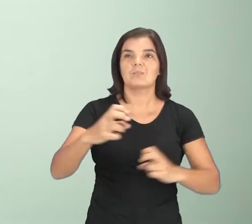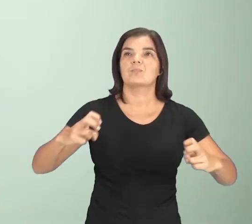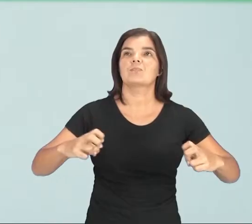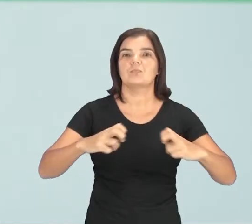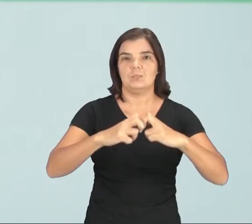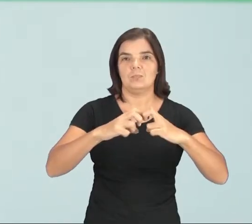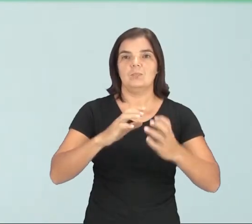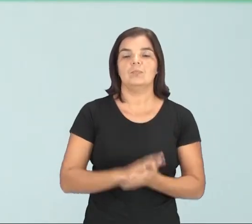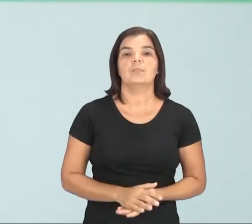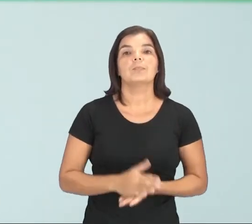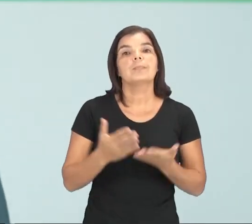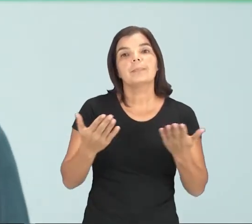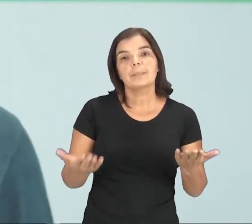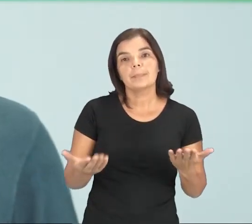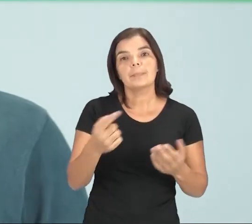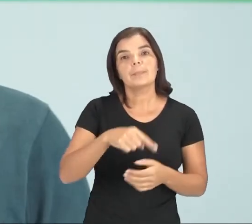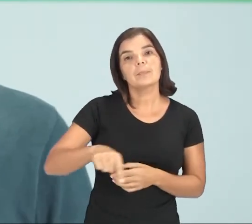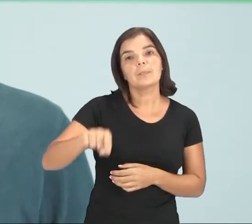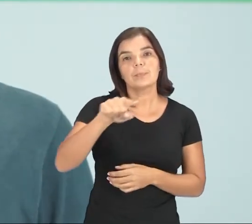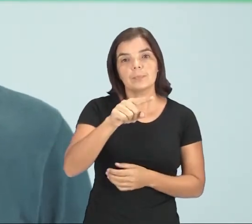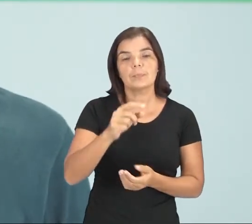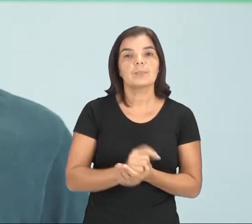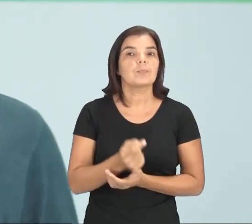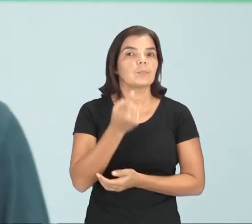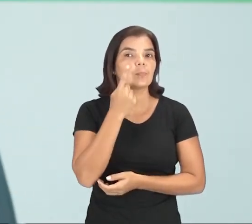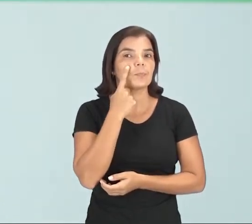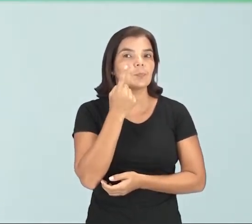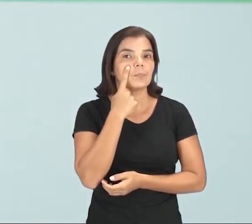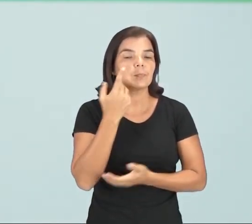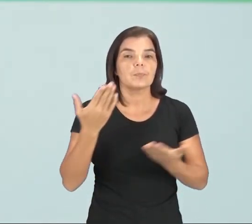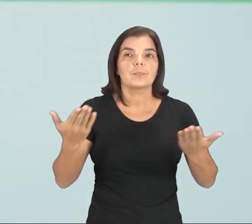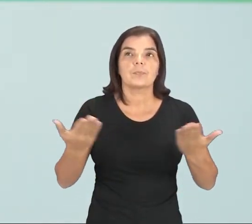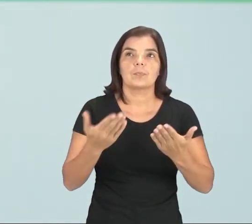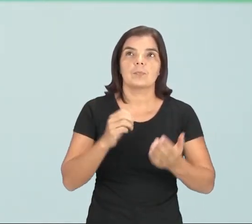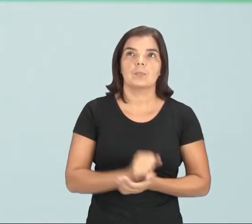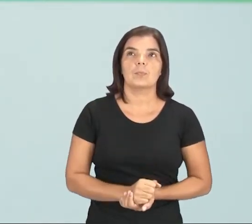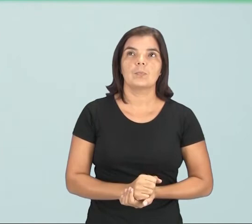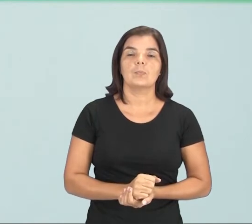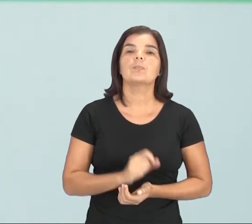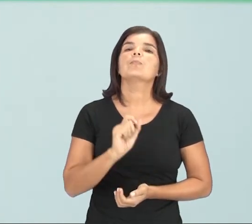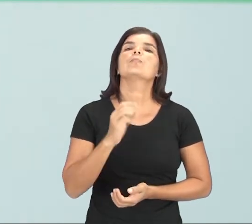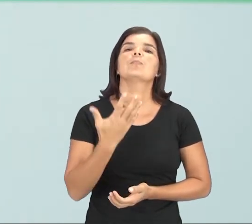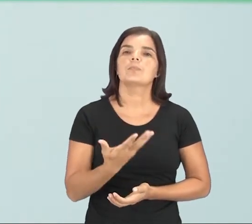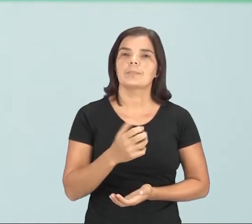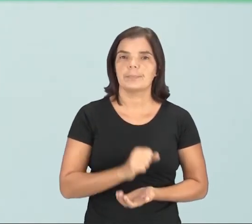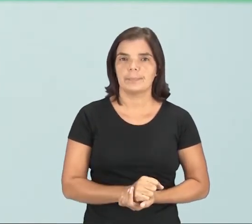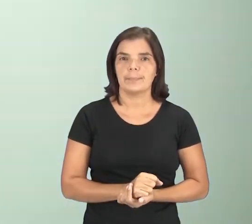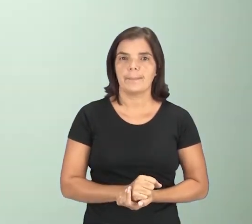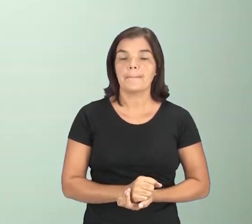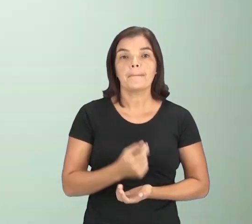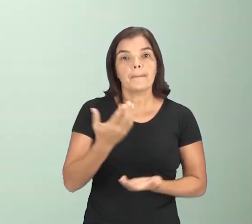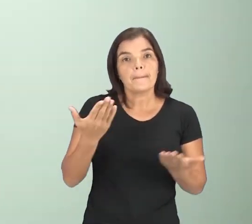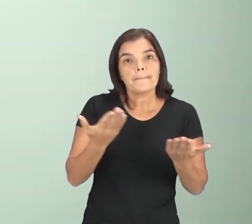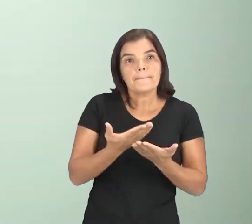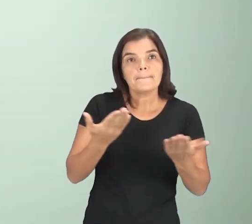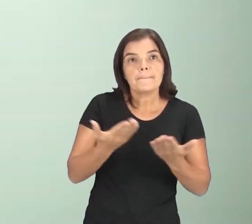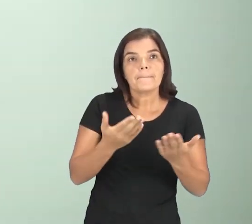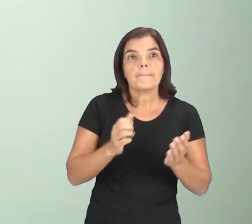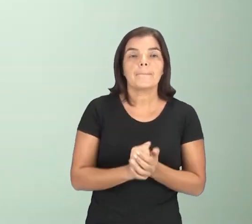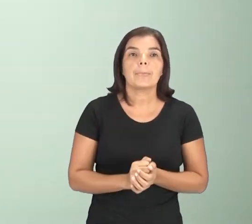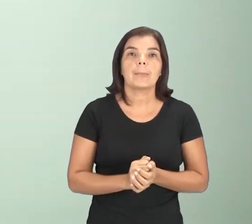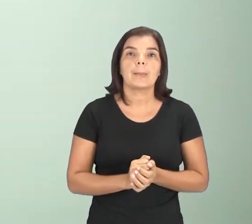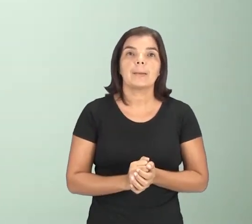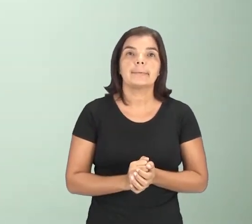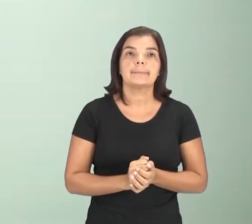colisão. E aí, pessoal, eu queria que vocês observassem o seguinte agora. O que vai acontecer? Nós vamos agora, então, pessoal, para